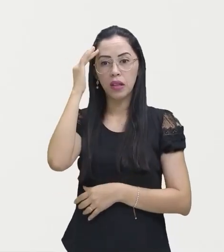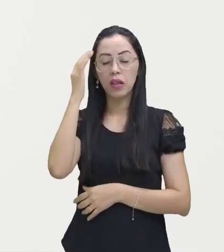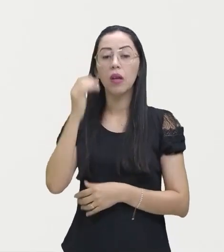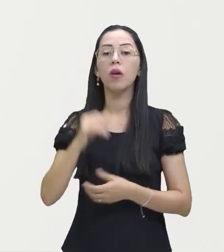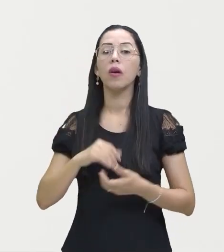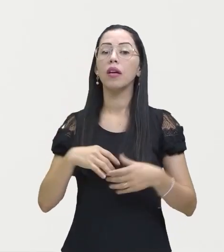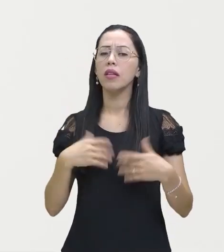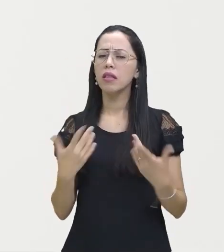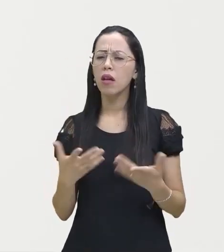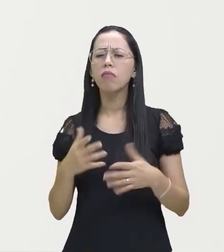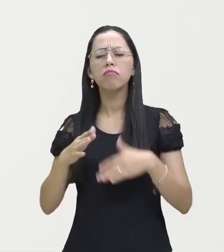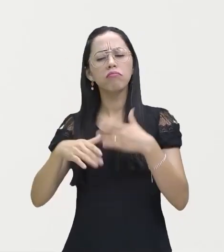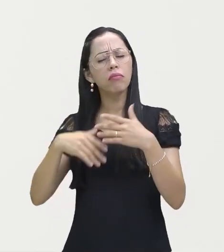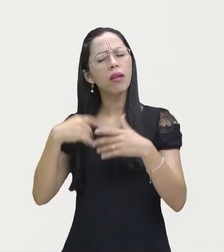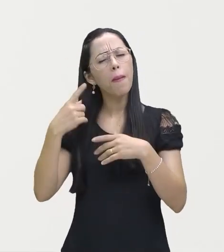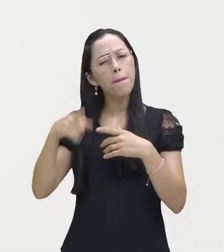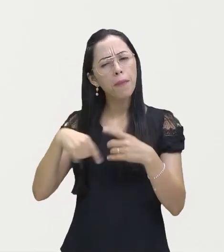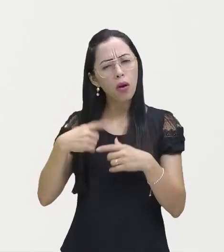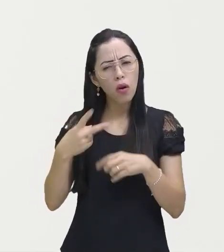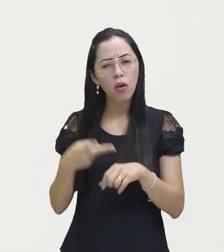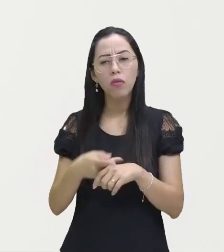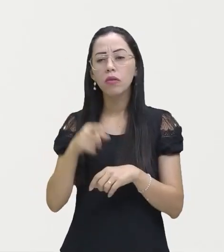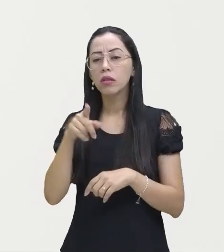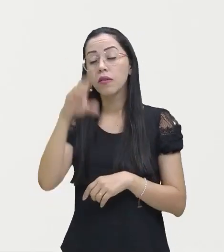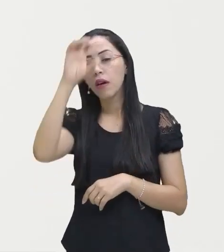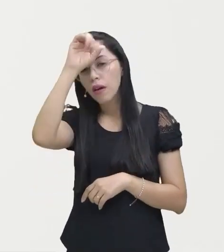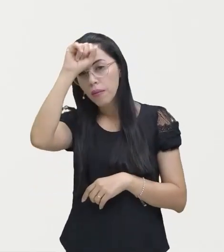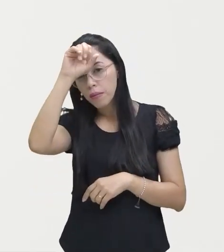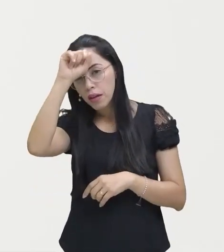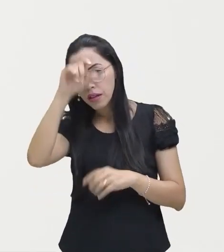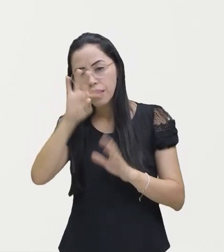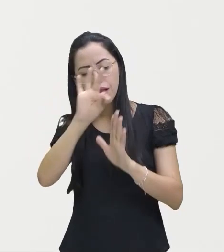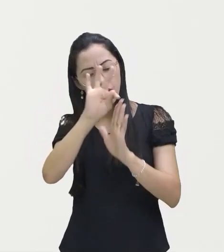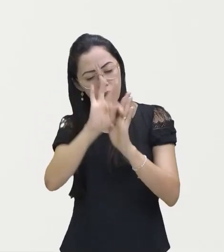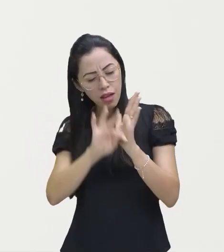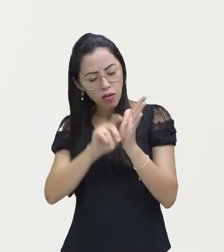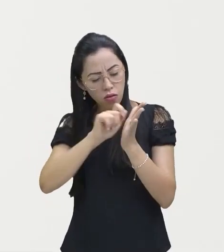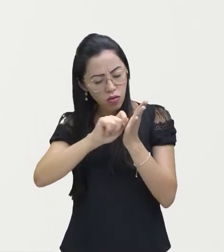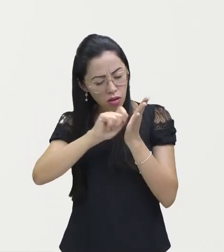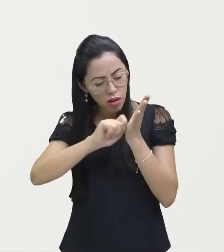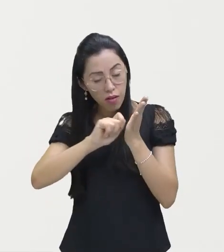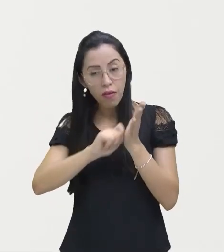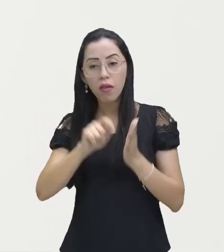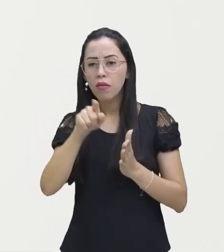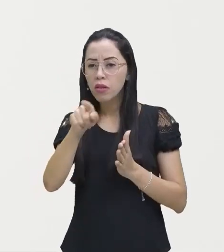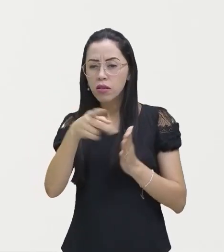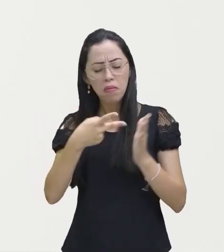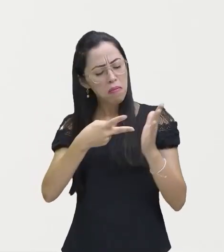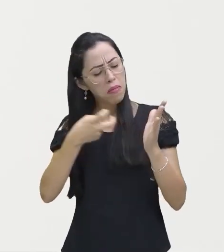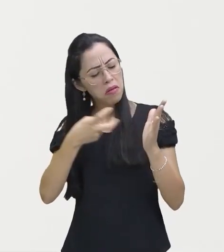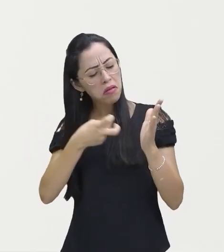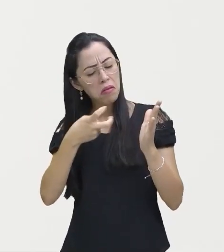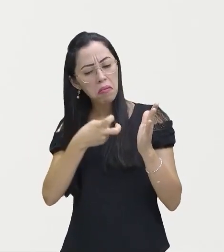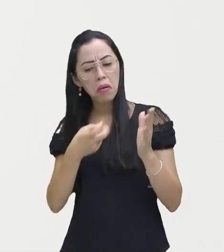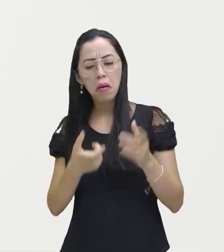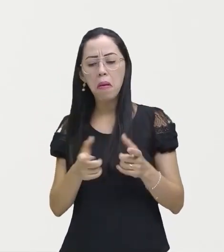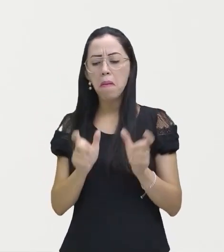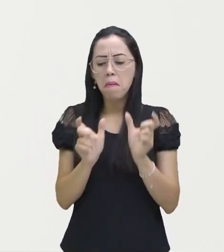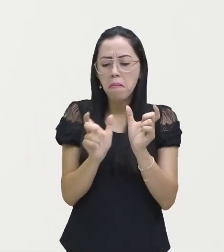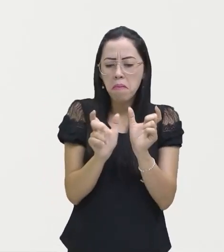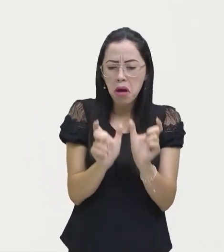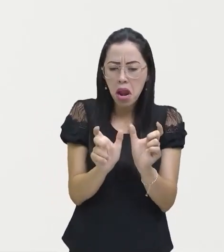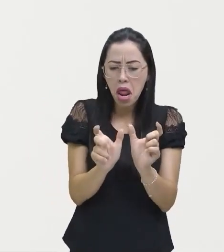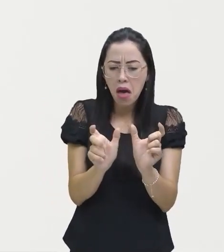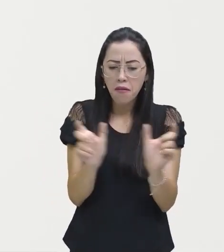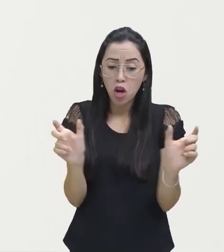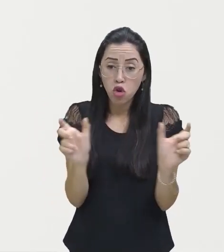escrever textos, músicas, e a gente vai escrever sempre assim, com esses espaços, com essa